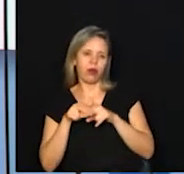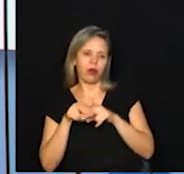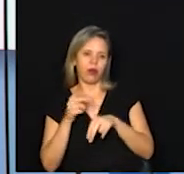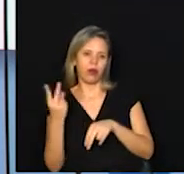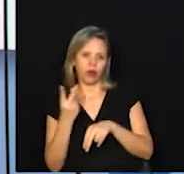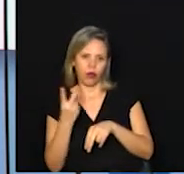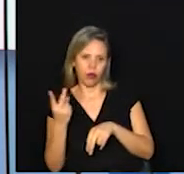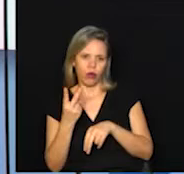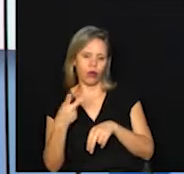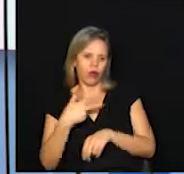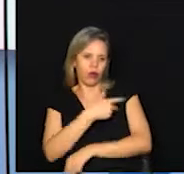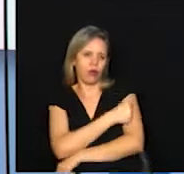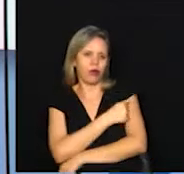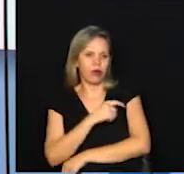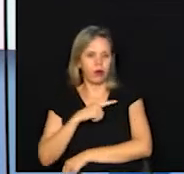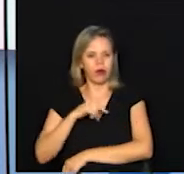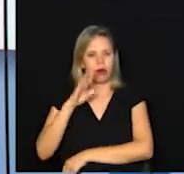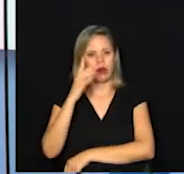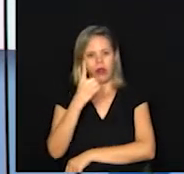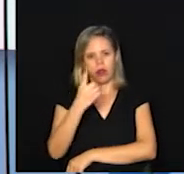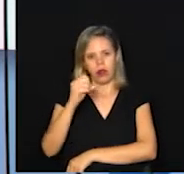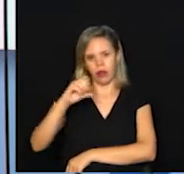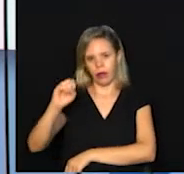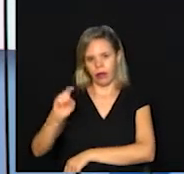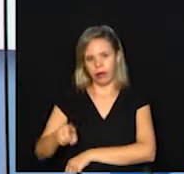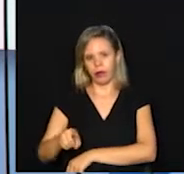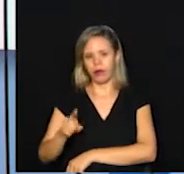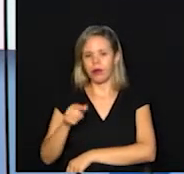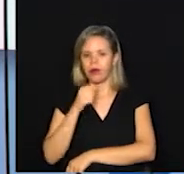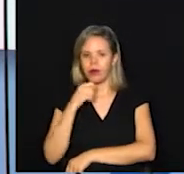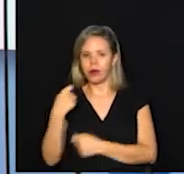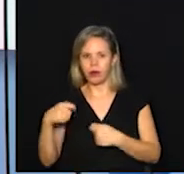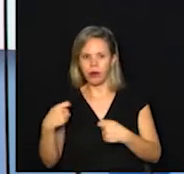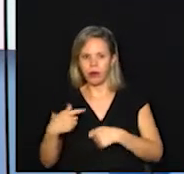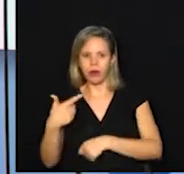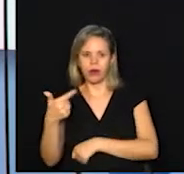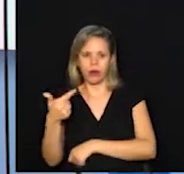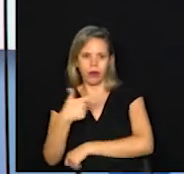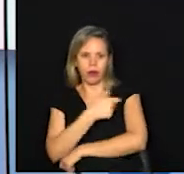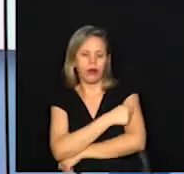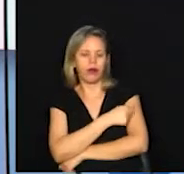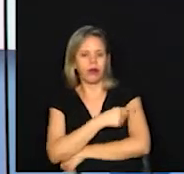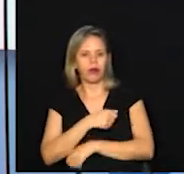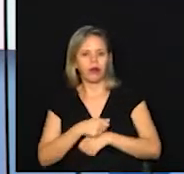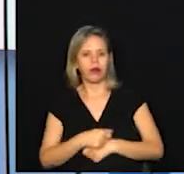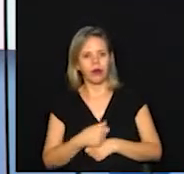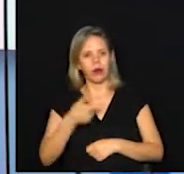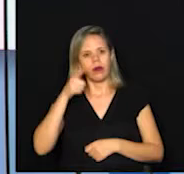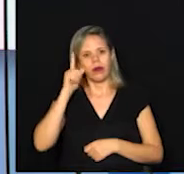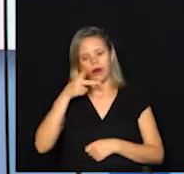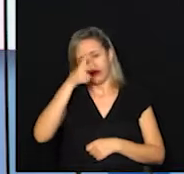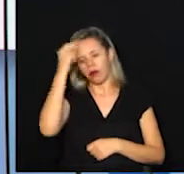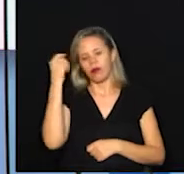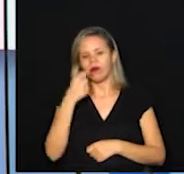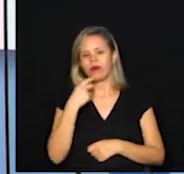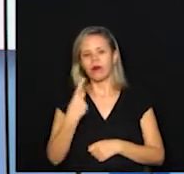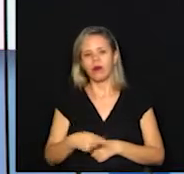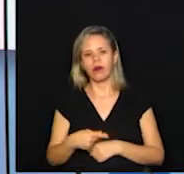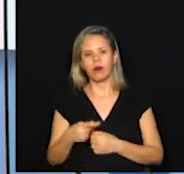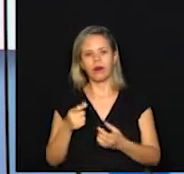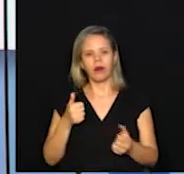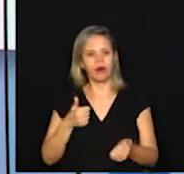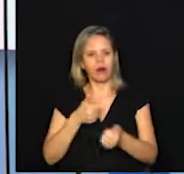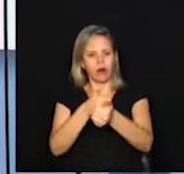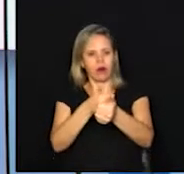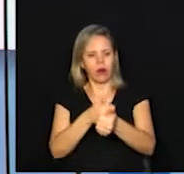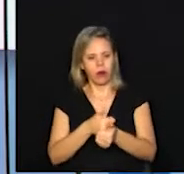duas doses. Nós temos aí mais de 190 mil que ainda precisam tomar a segunda dose. E ontem o prefeito de Campinas